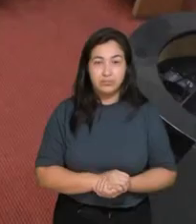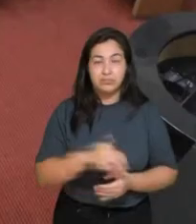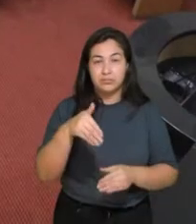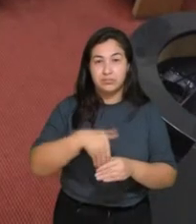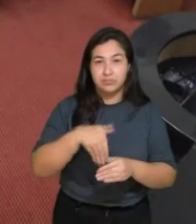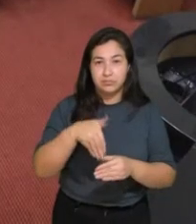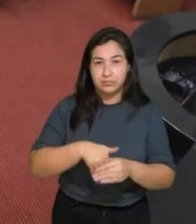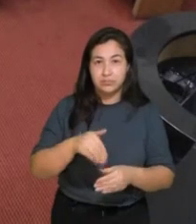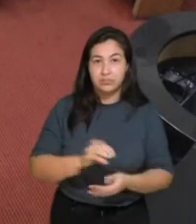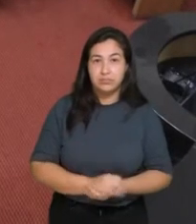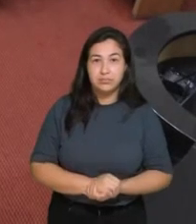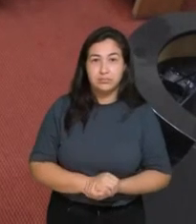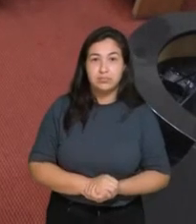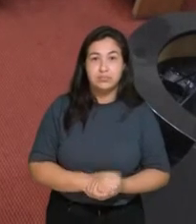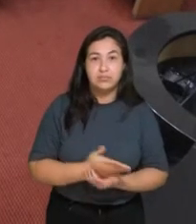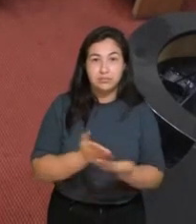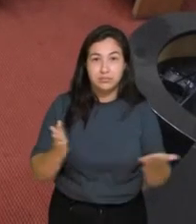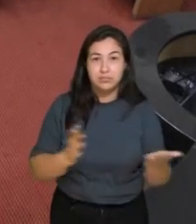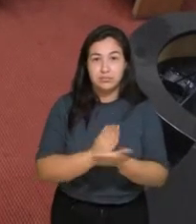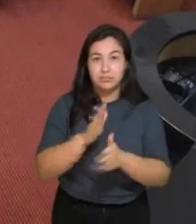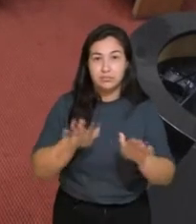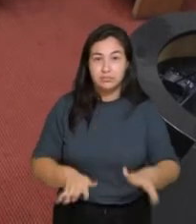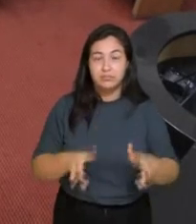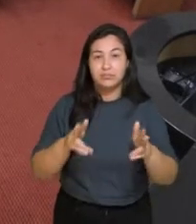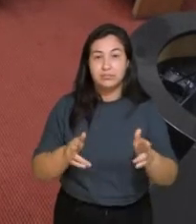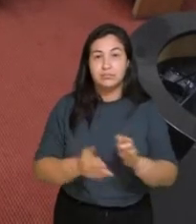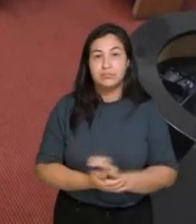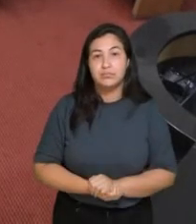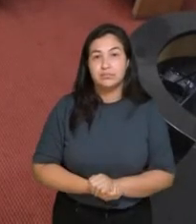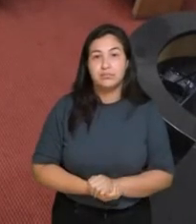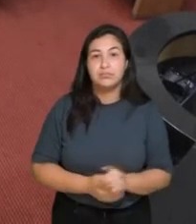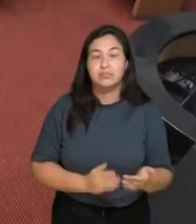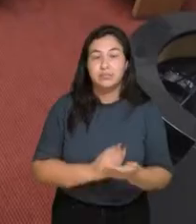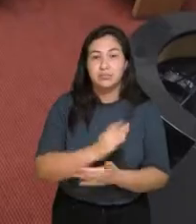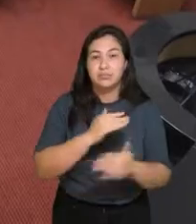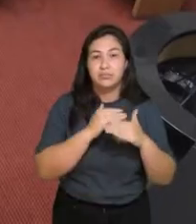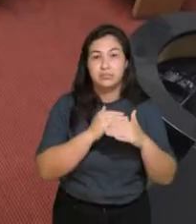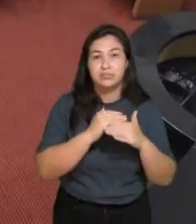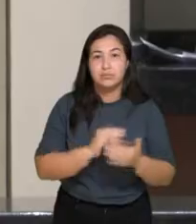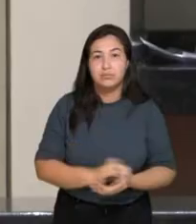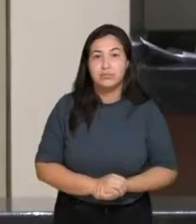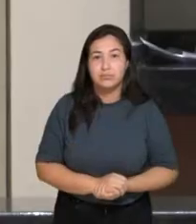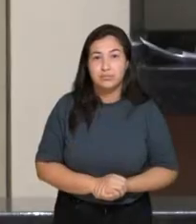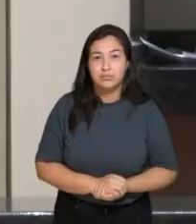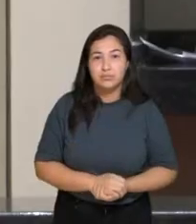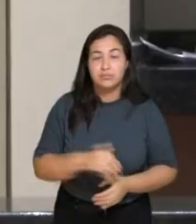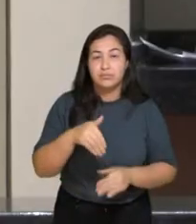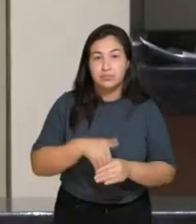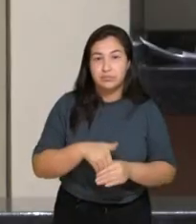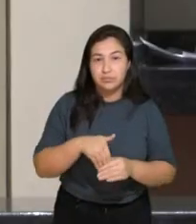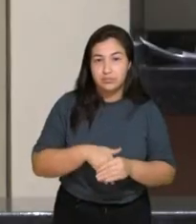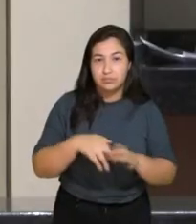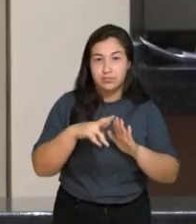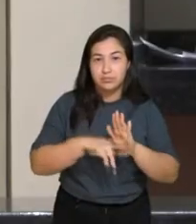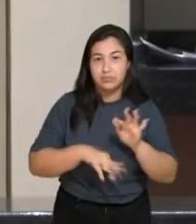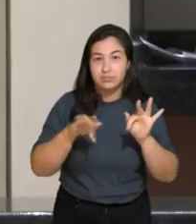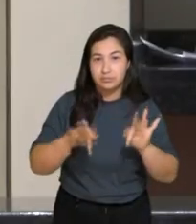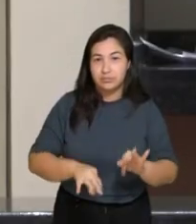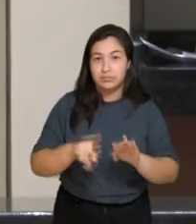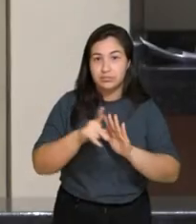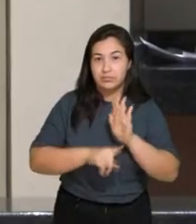votação. Deputados que aprovam, permaneçam como se encontram. Aprovado por unanimidade. Votação da redação final do projeto de